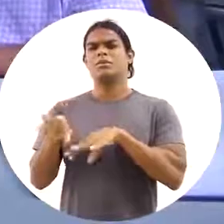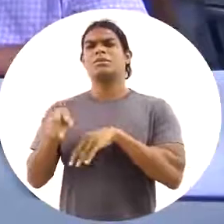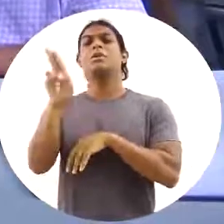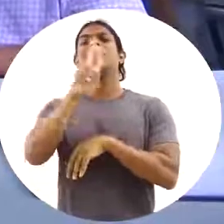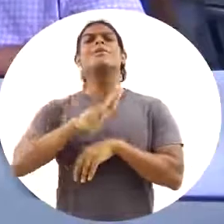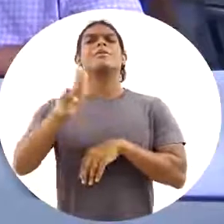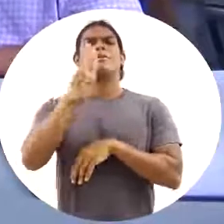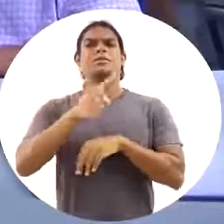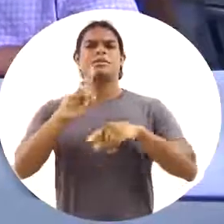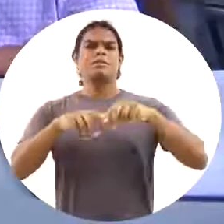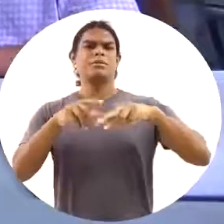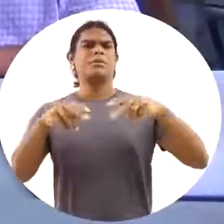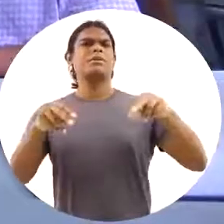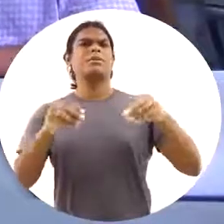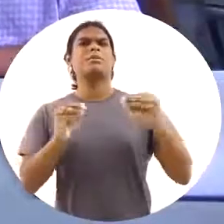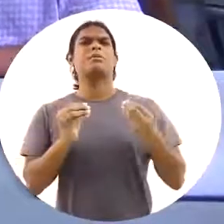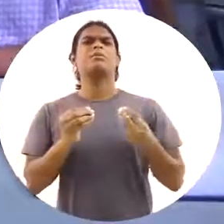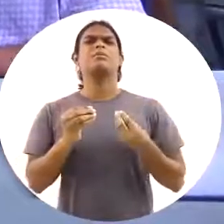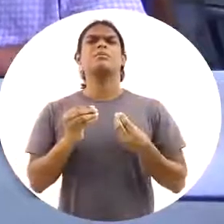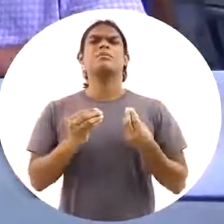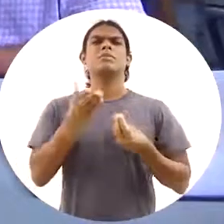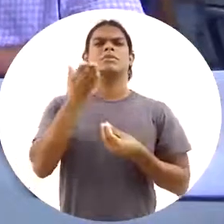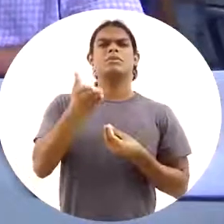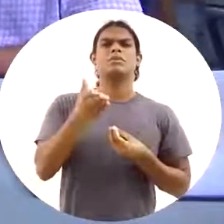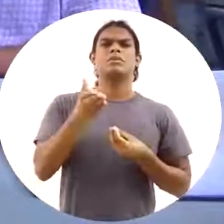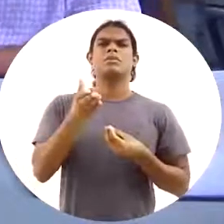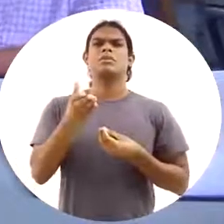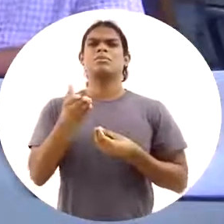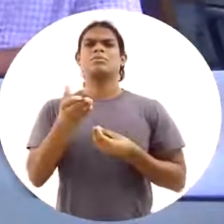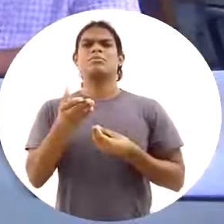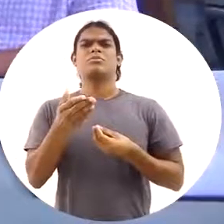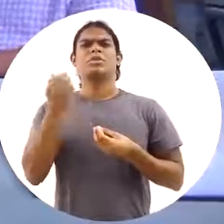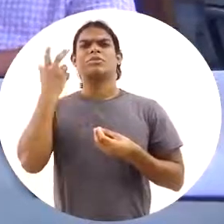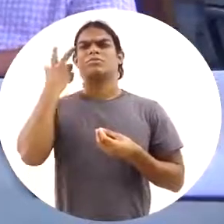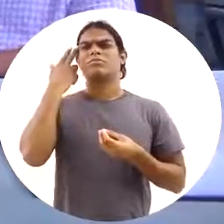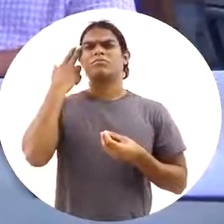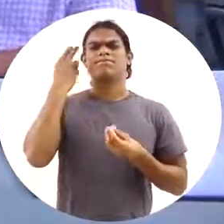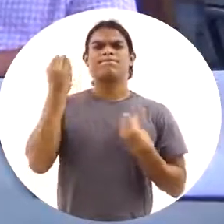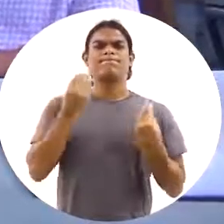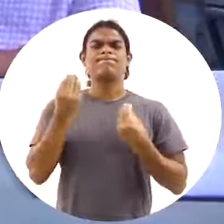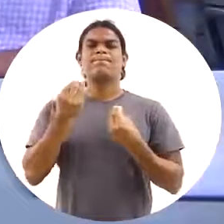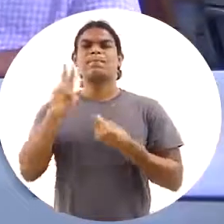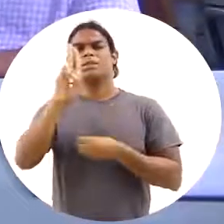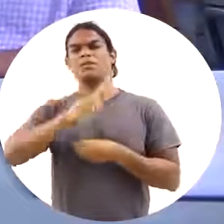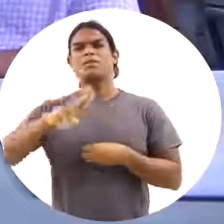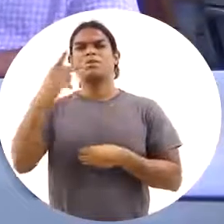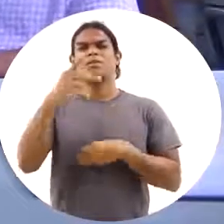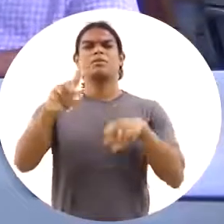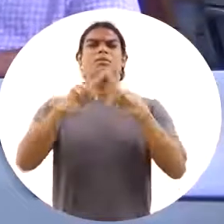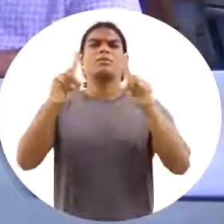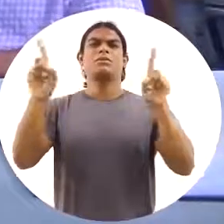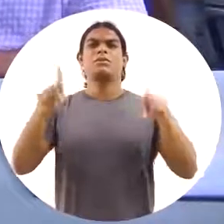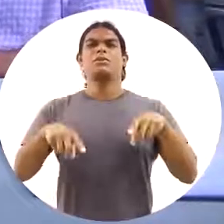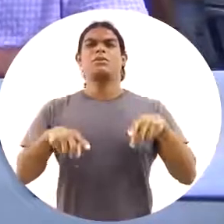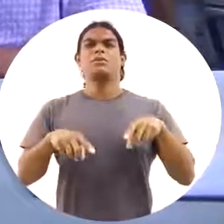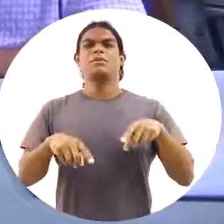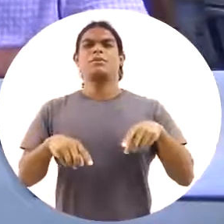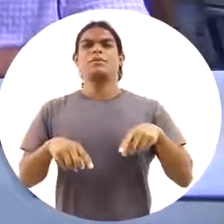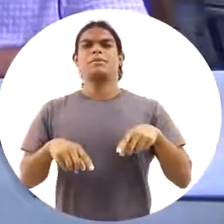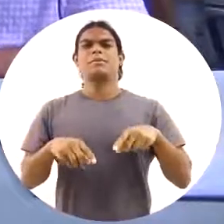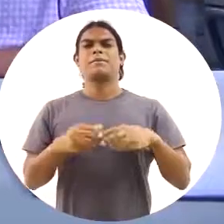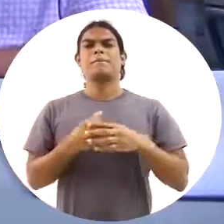E a utilização de materiais, Lula, que você normalmente gosta de incorporar nos seus projetos, assim,